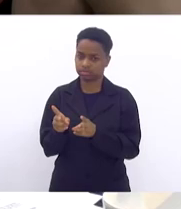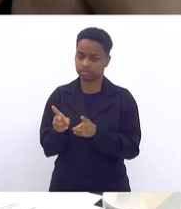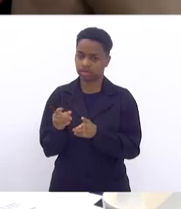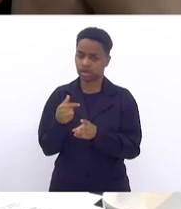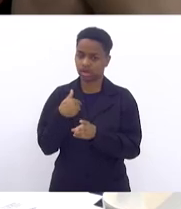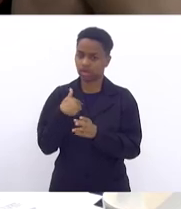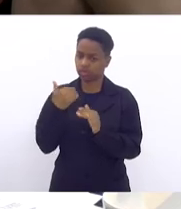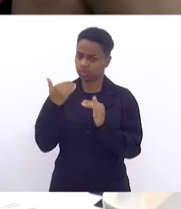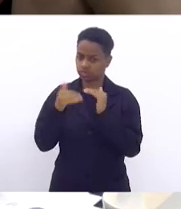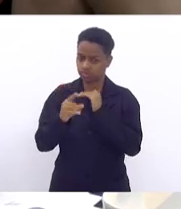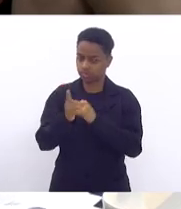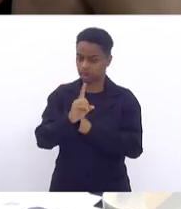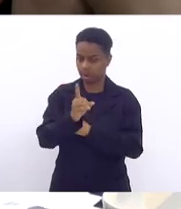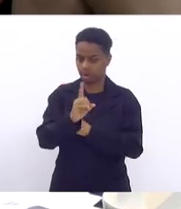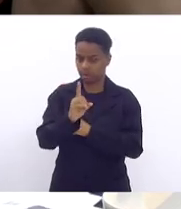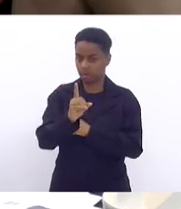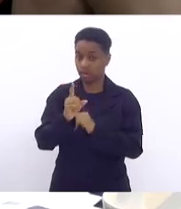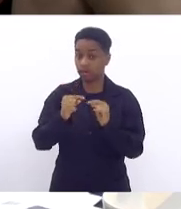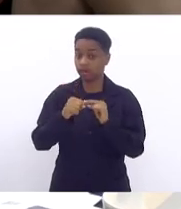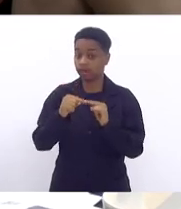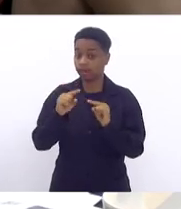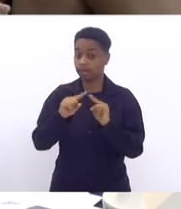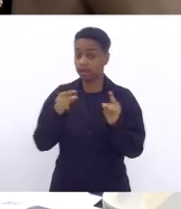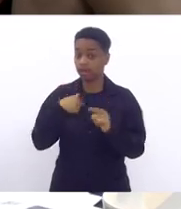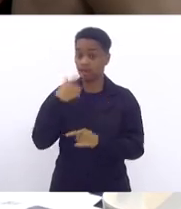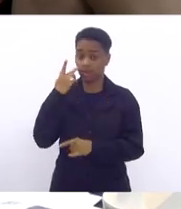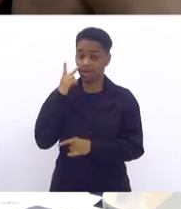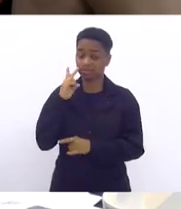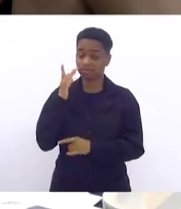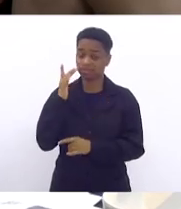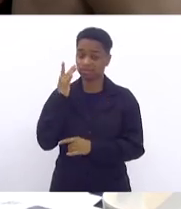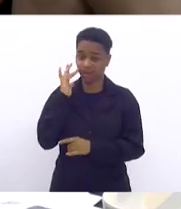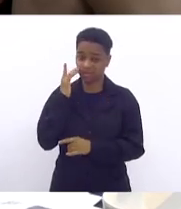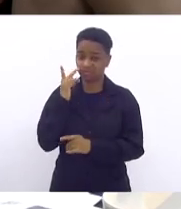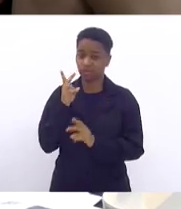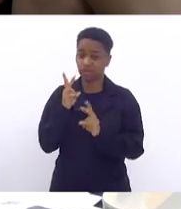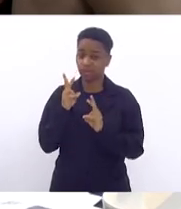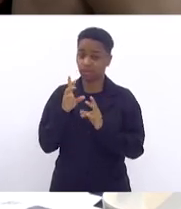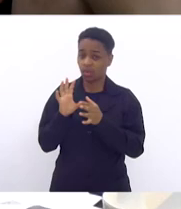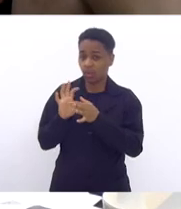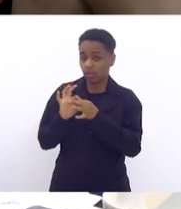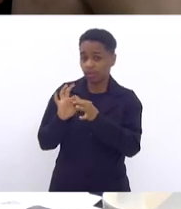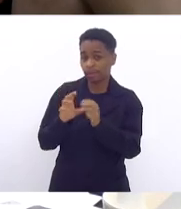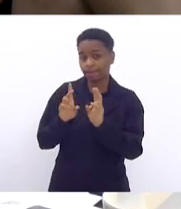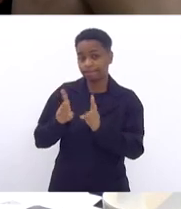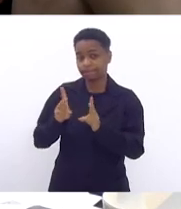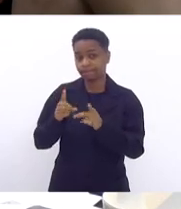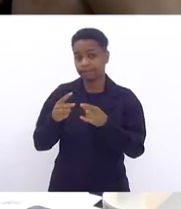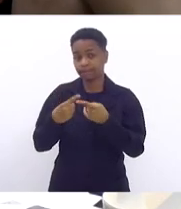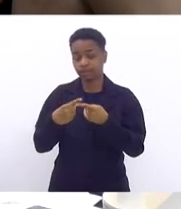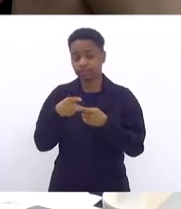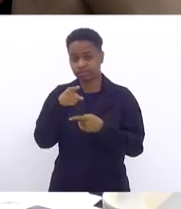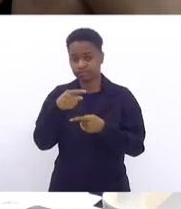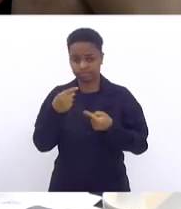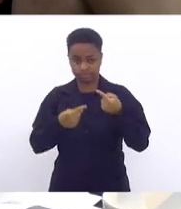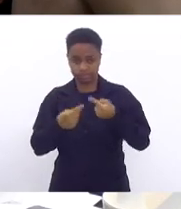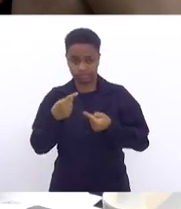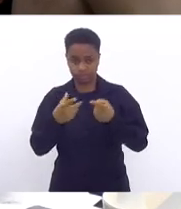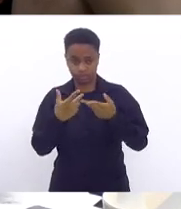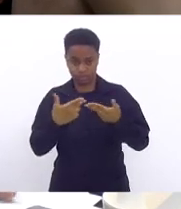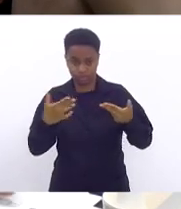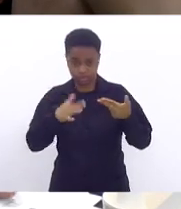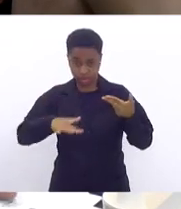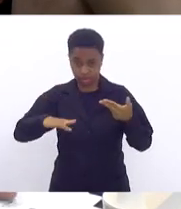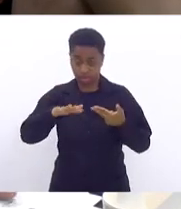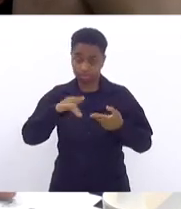Não estou discordando o voto, acho que está dentro do mesmo contexto. Como o senhor vai elaborar algo mais amplo, talvez isso